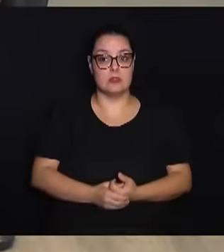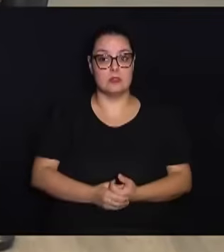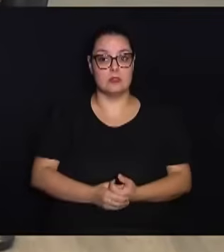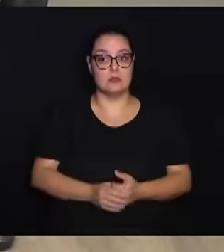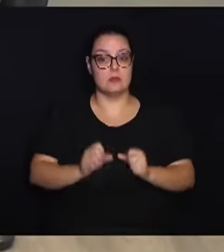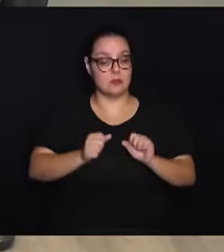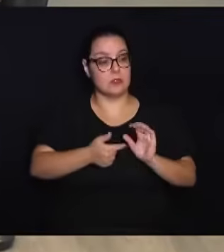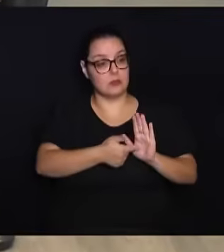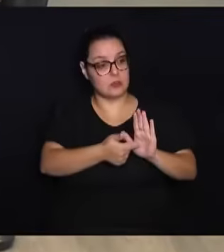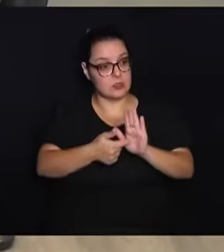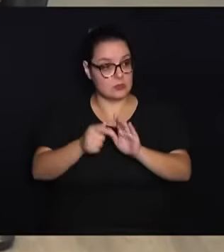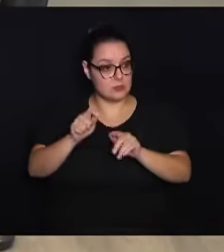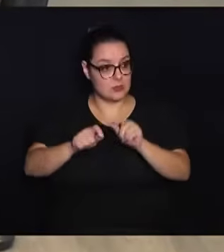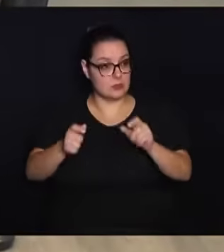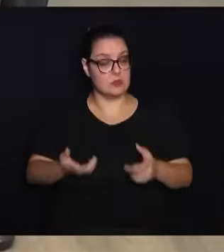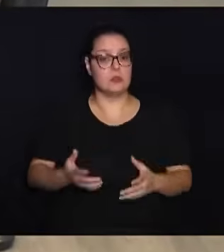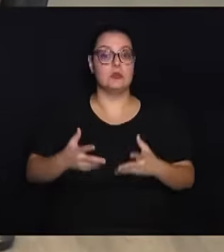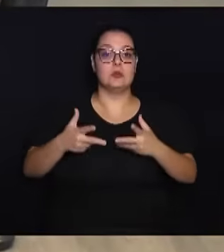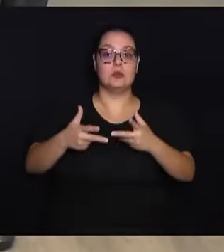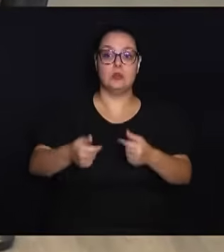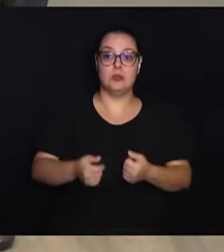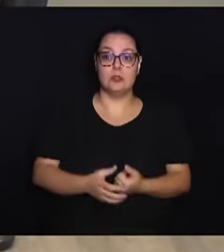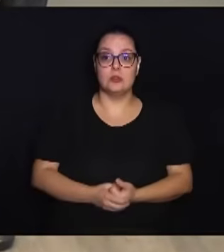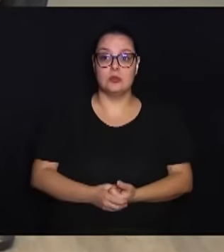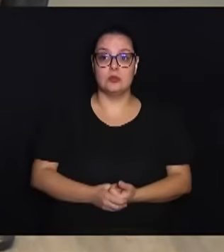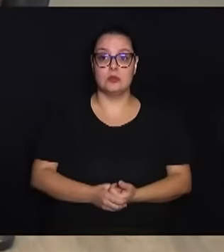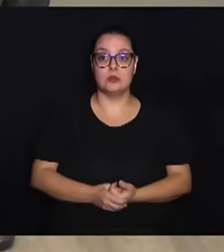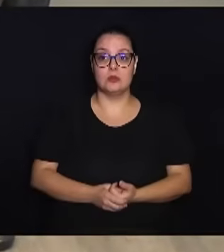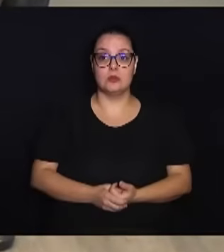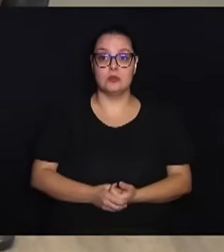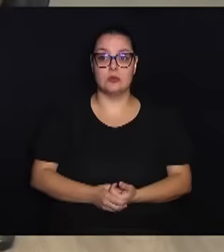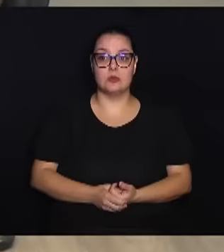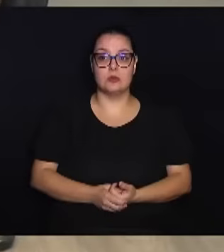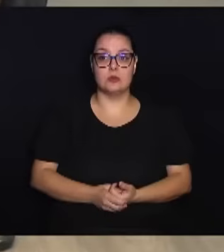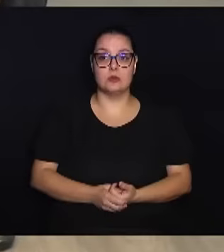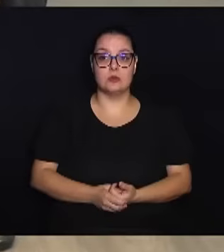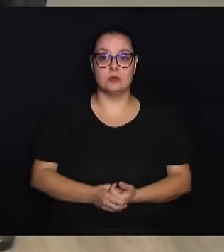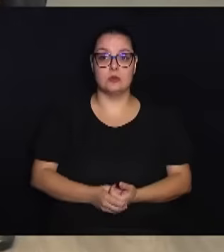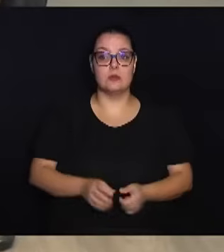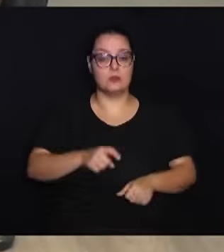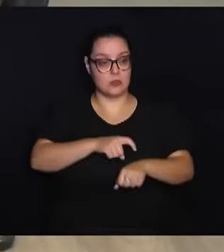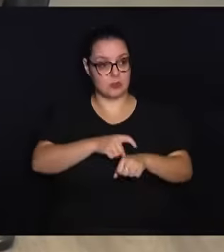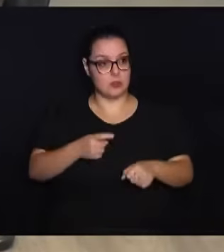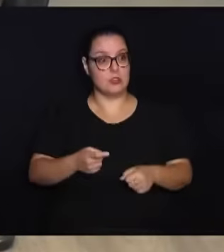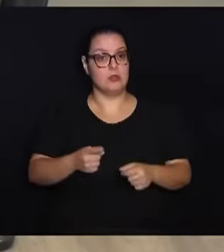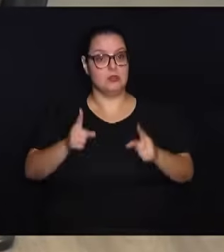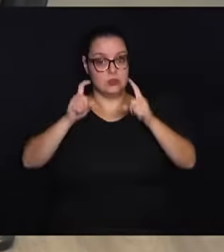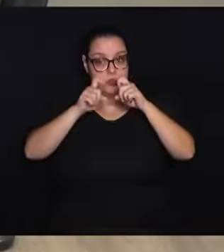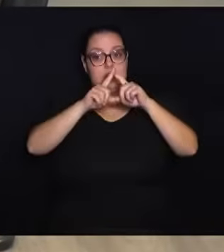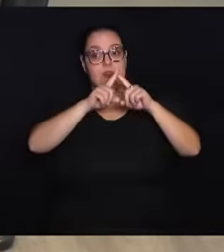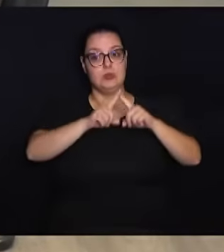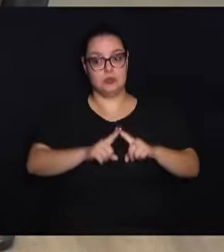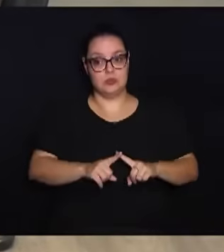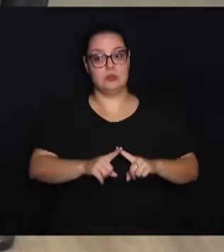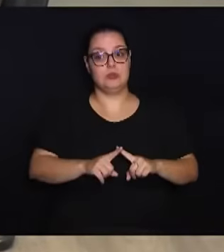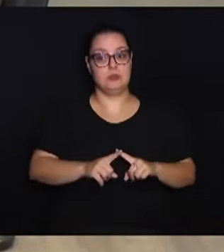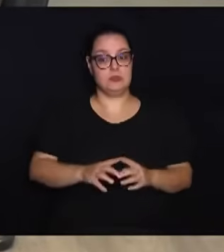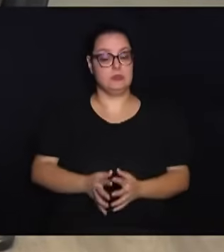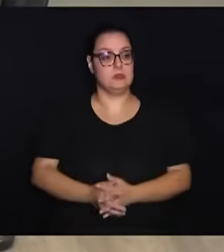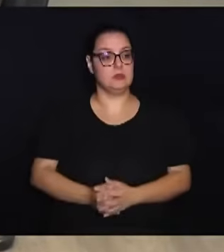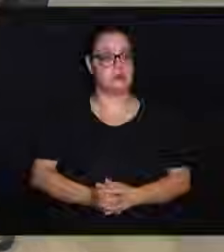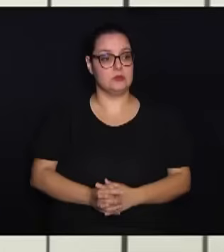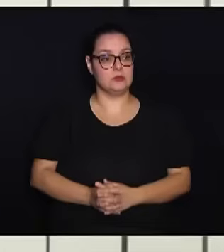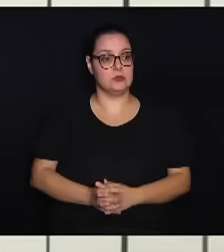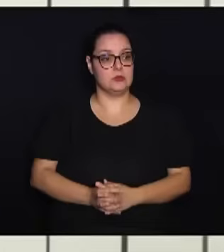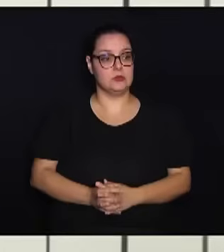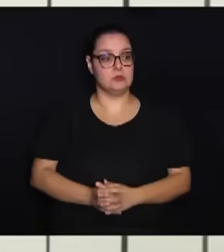mostrar para as pessoas que todo mundo, né, passa aí por situações de desafios, situações desafiadoras